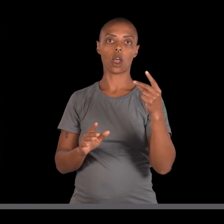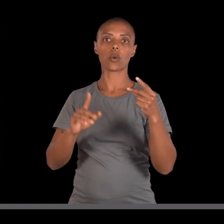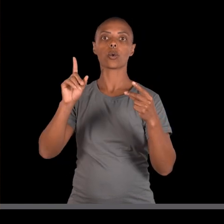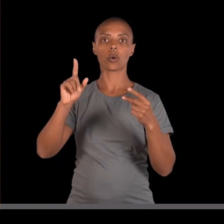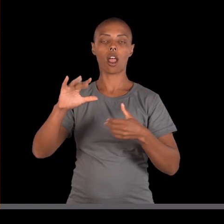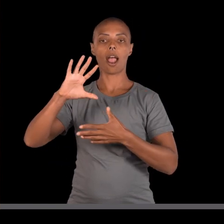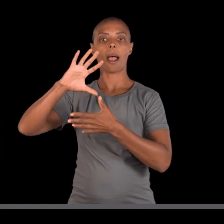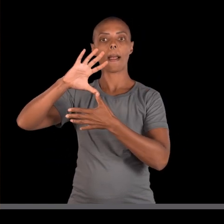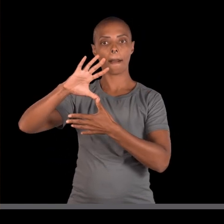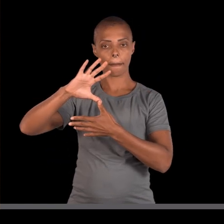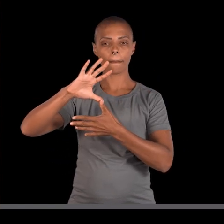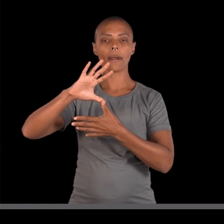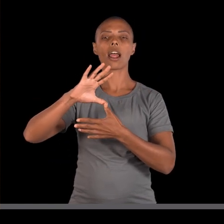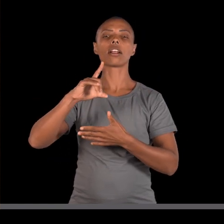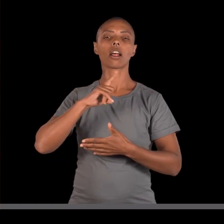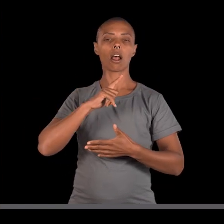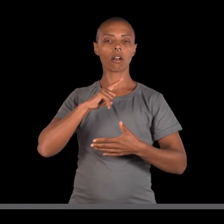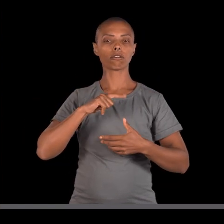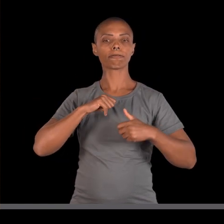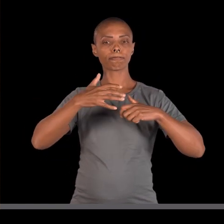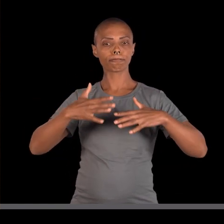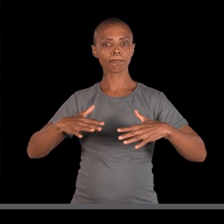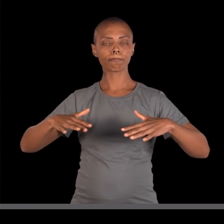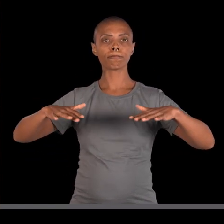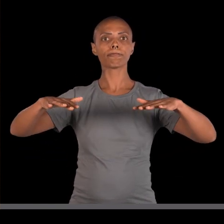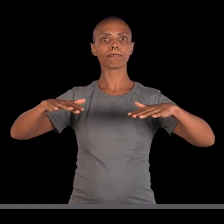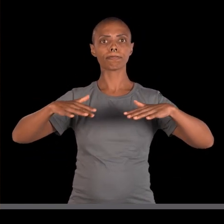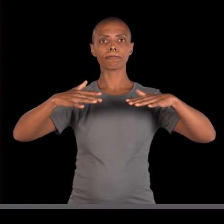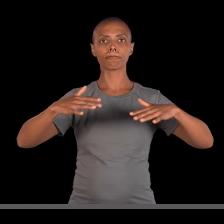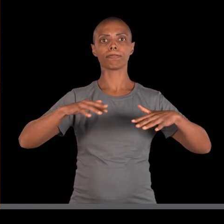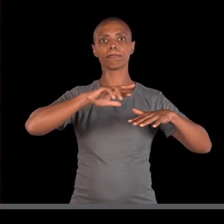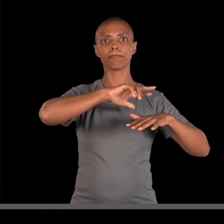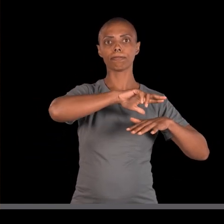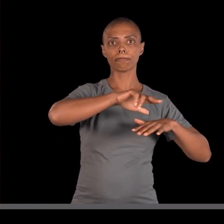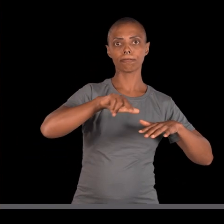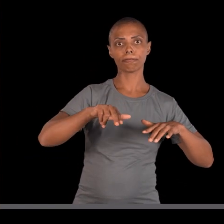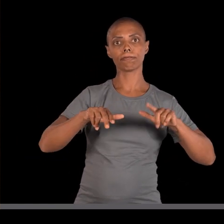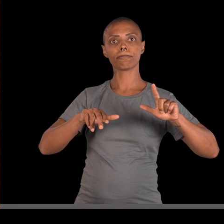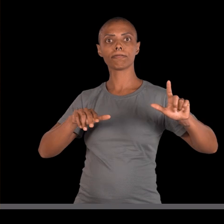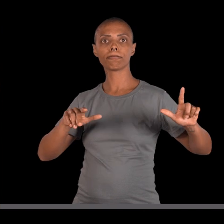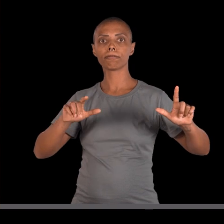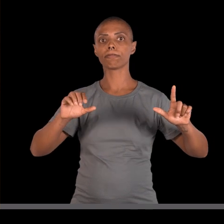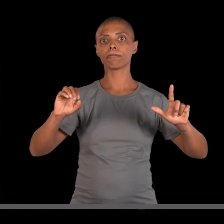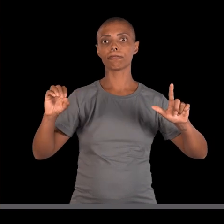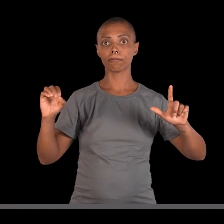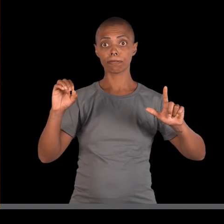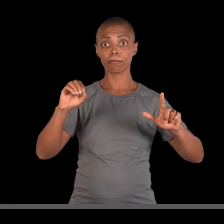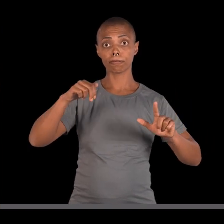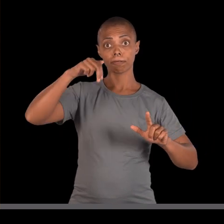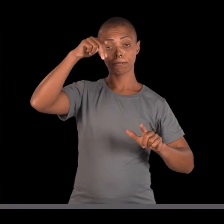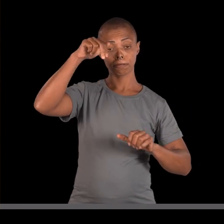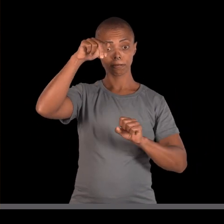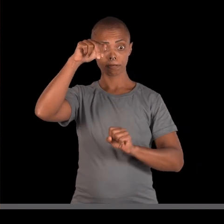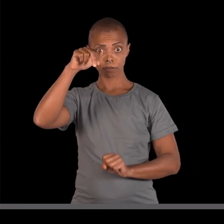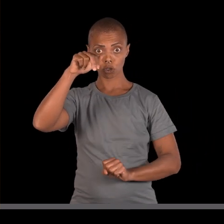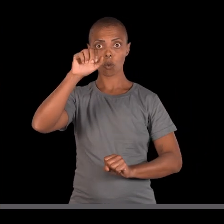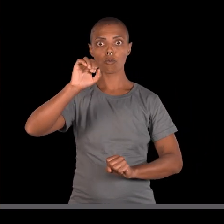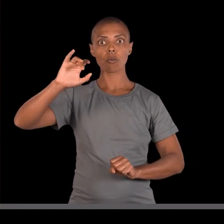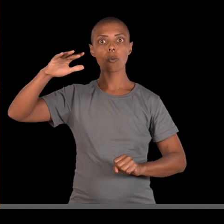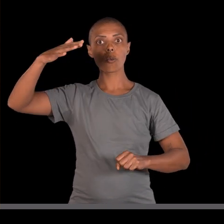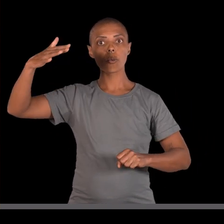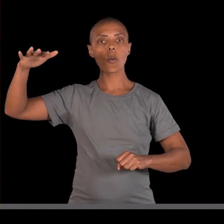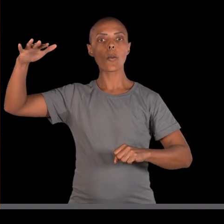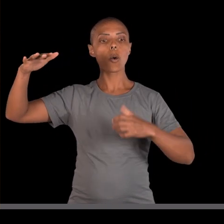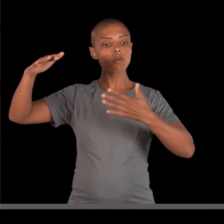norte, você vai ter o Oceano Glacial Ártico, ao sul, o Oceano Glacial Antártico, a leste, o Oceano Atlântico e a oeste,